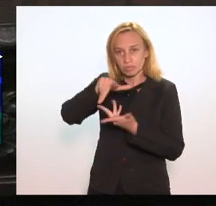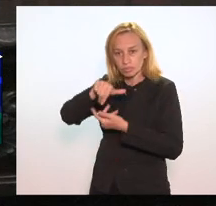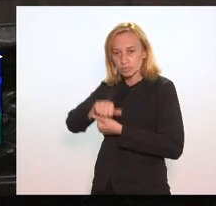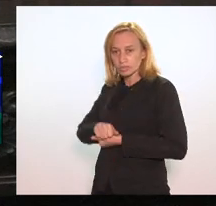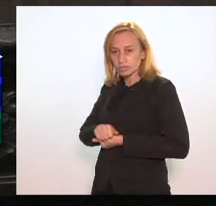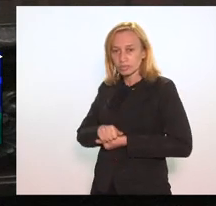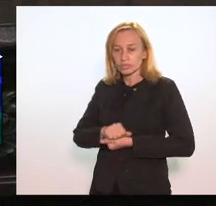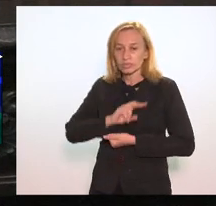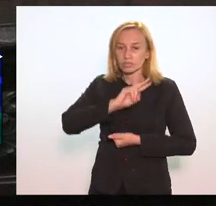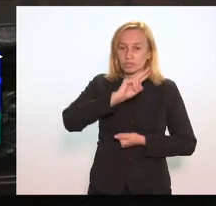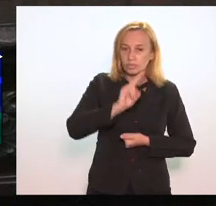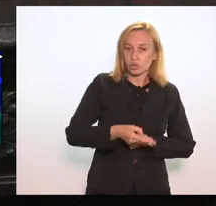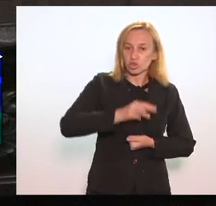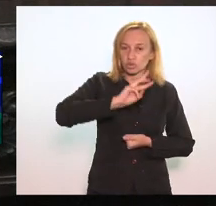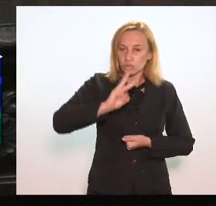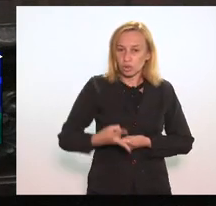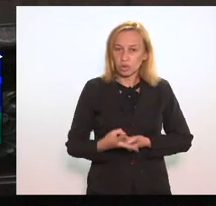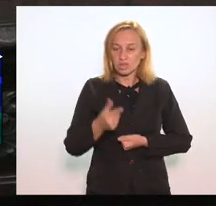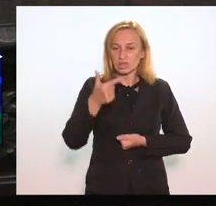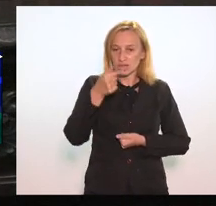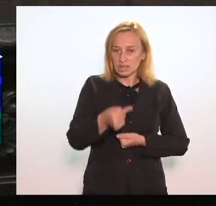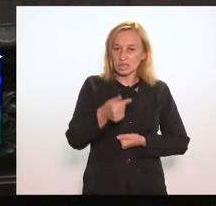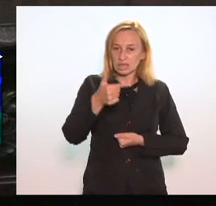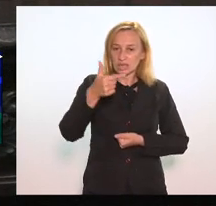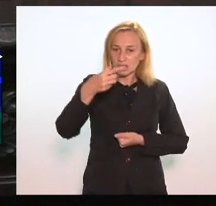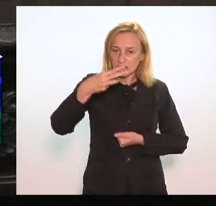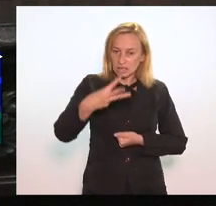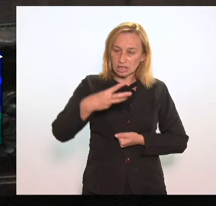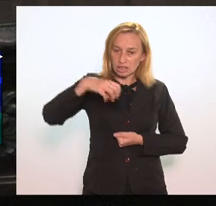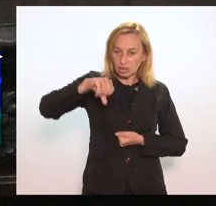dois milhões 739